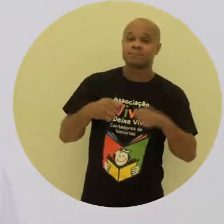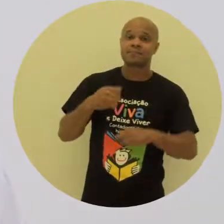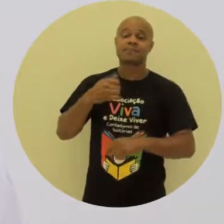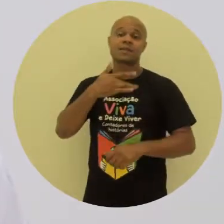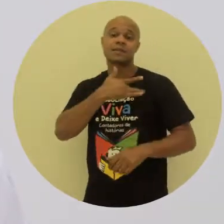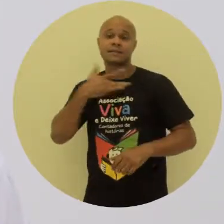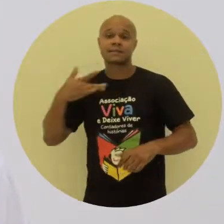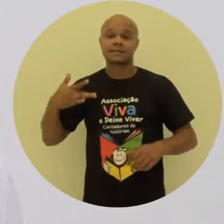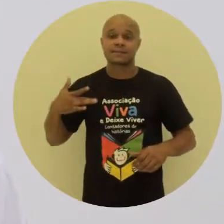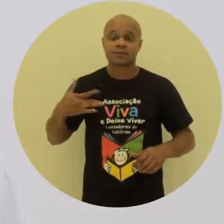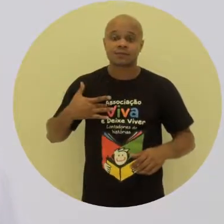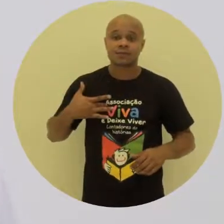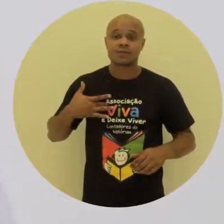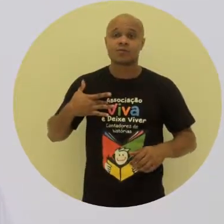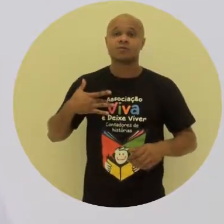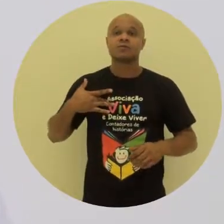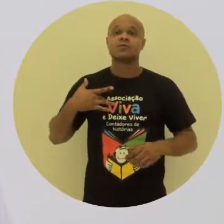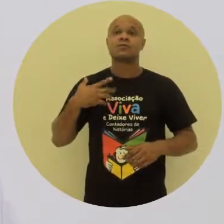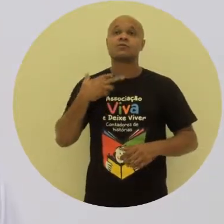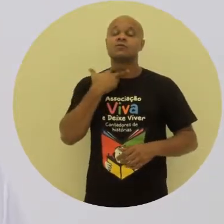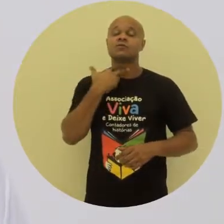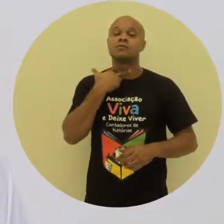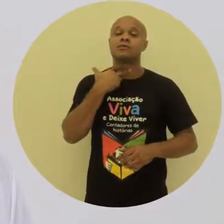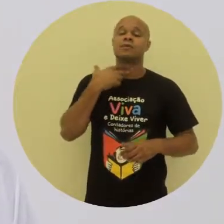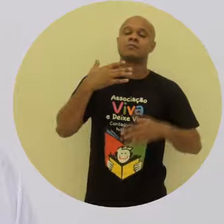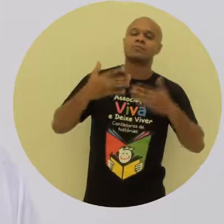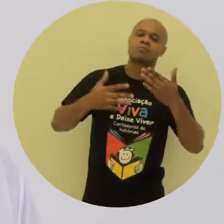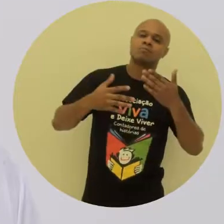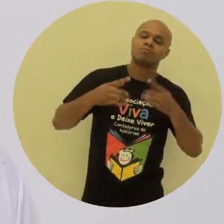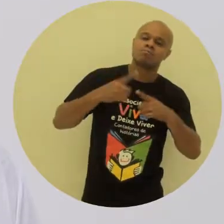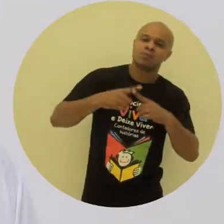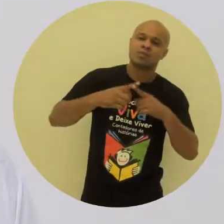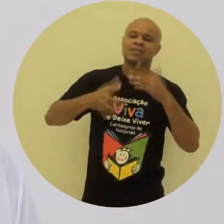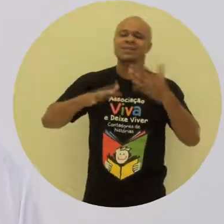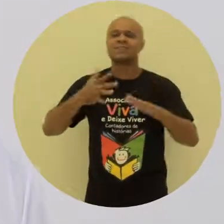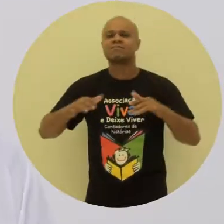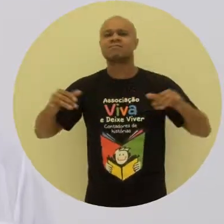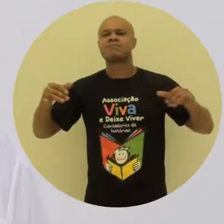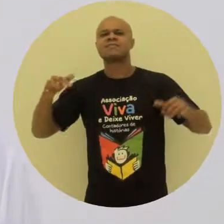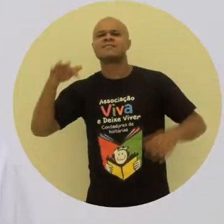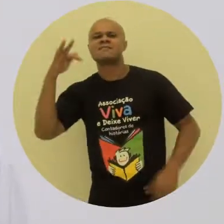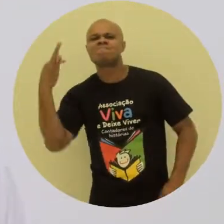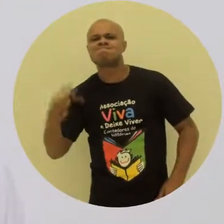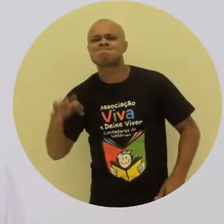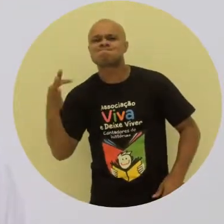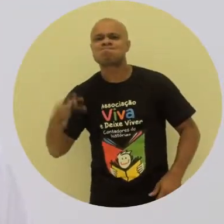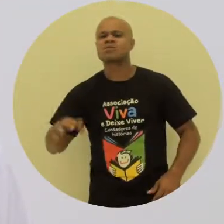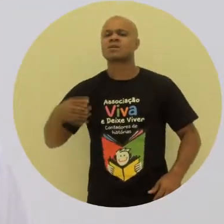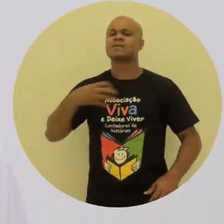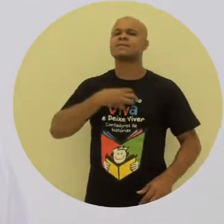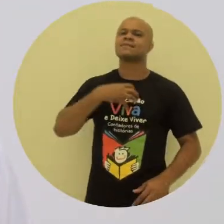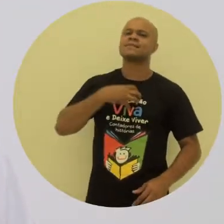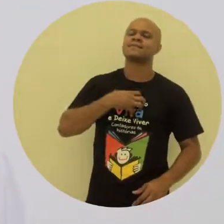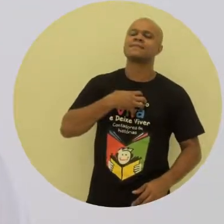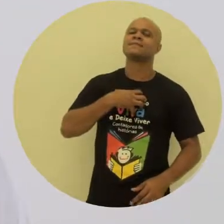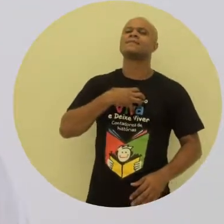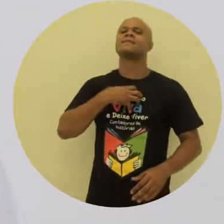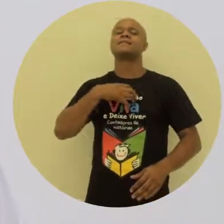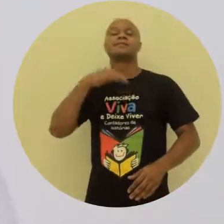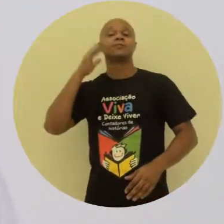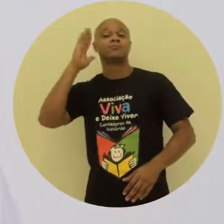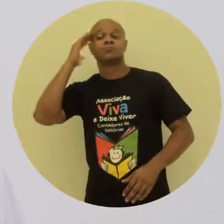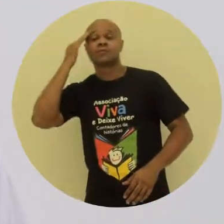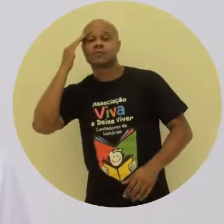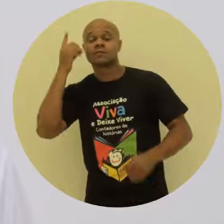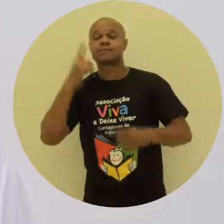necessitando de saúde, ela não tem a sua voz própria muitas vezes. Então, a criança, ela não entende por